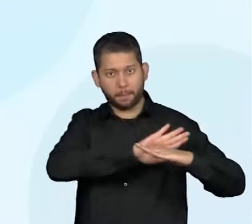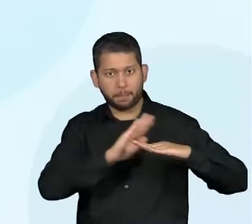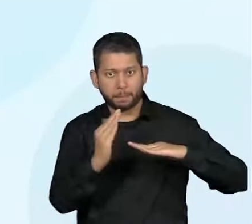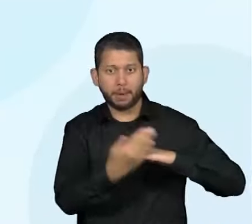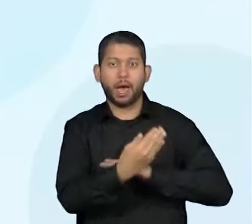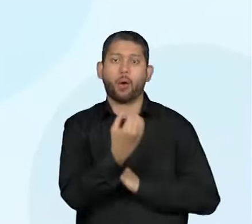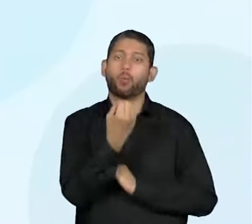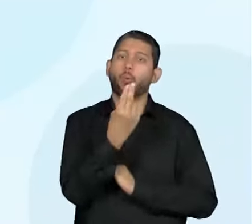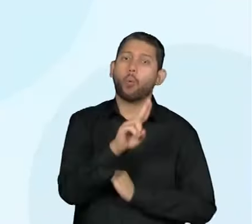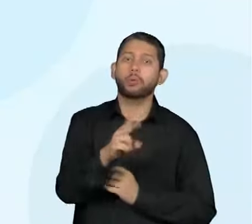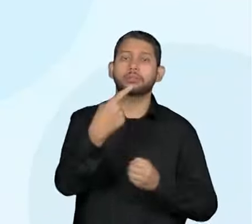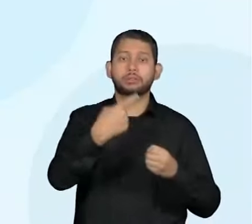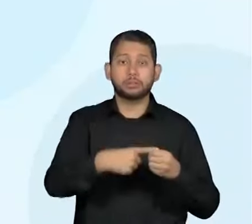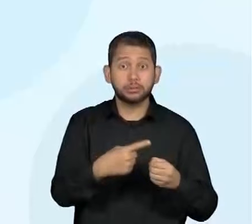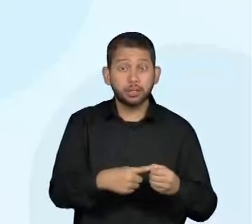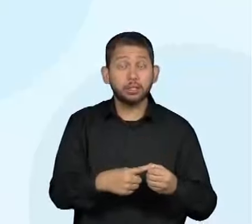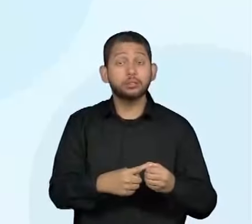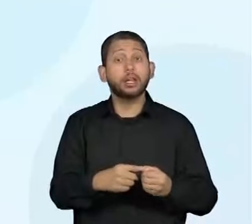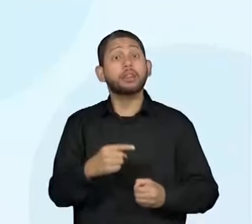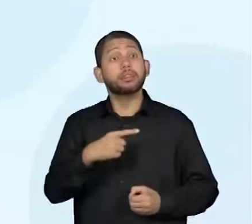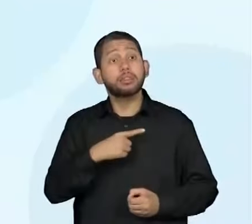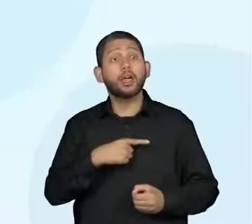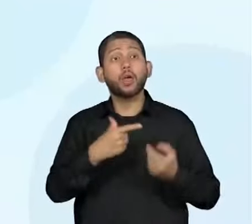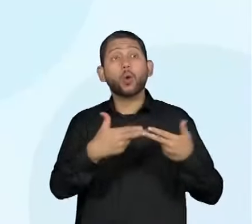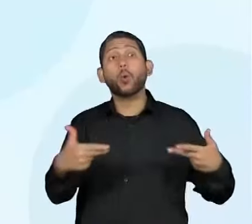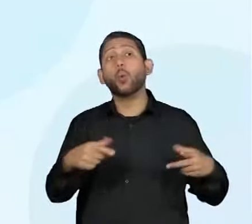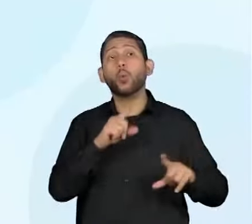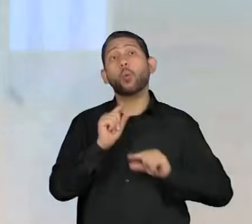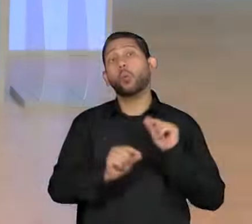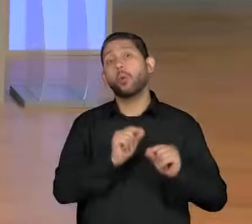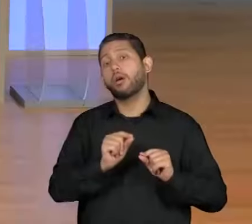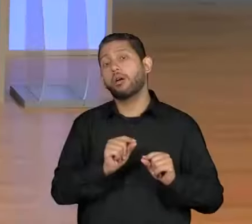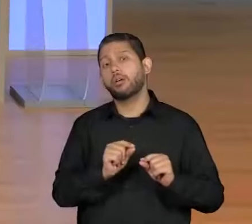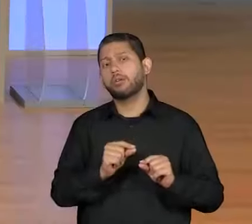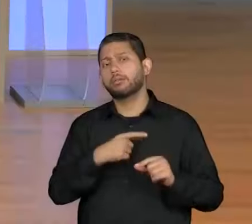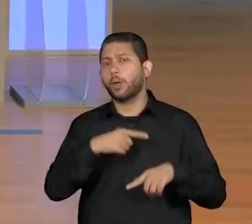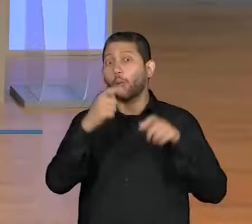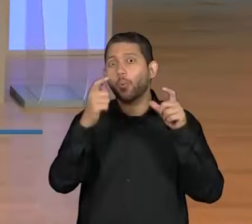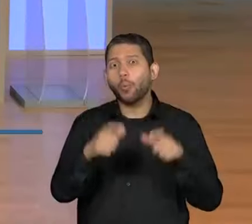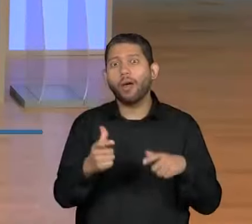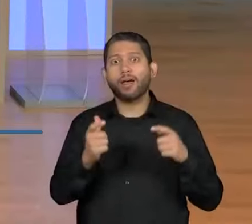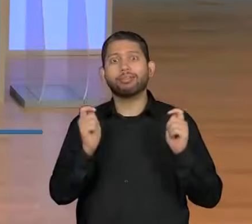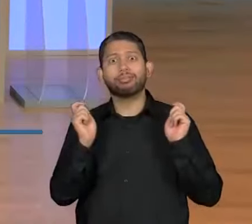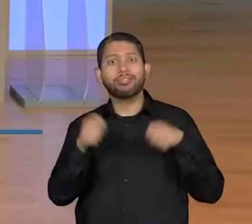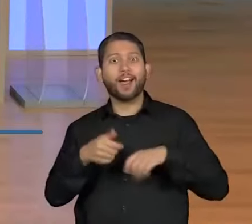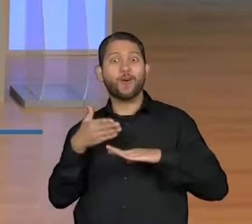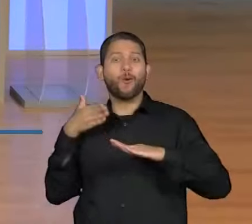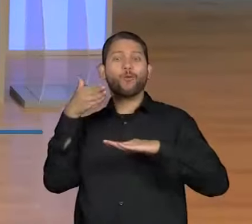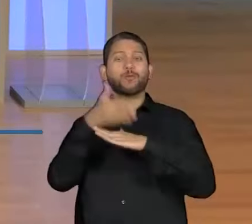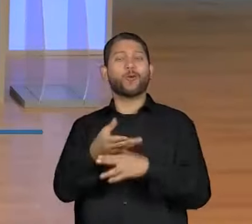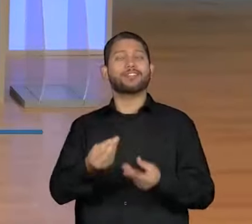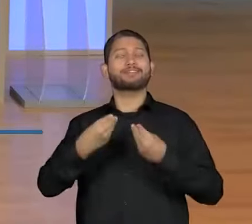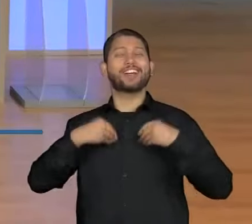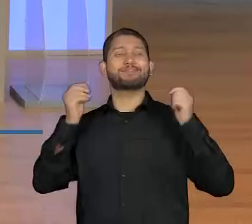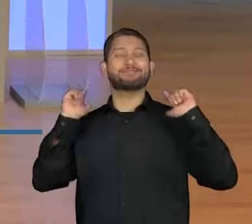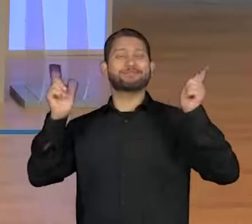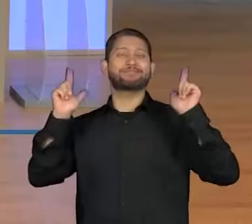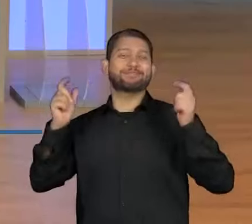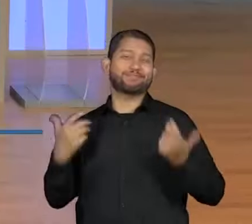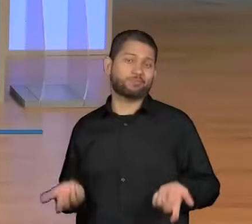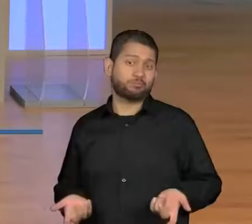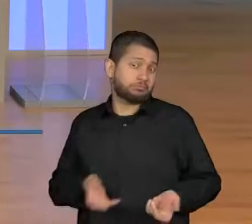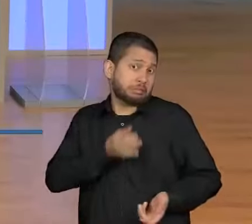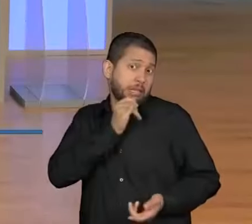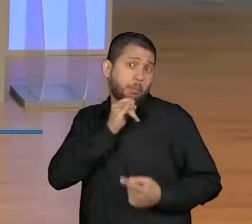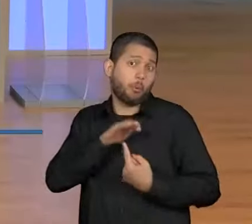Pense não somente no seu bairro, mas na cidade inteira. Será que tem algum lugar que dá para se divertir? Como eu citei aqui, o Parque da Várzea, lá